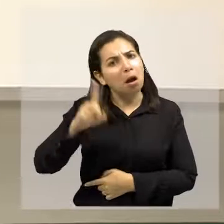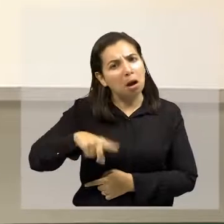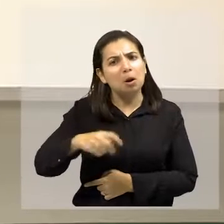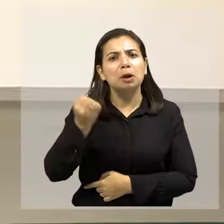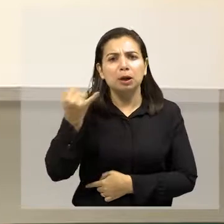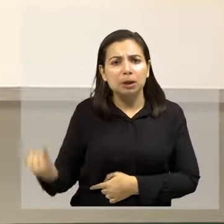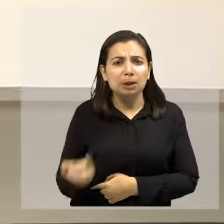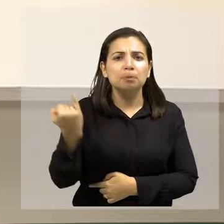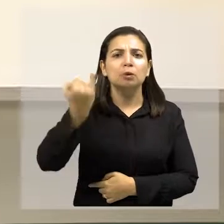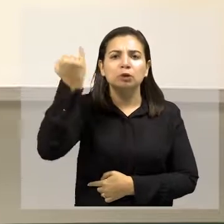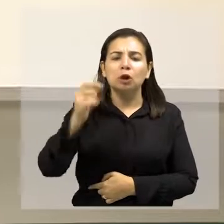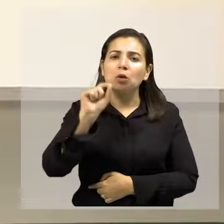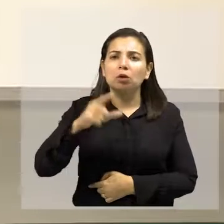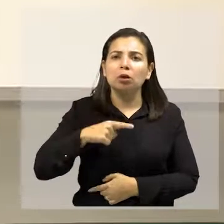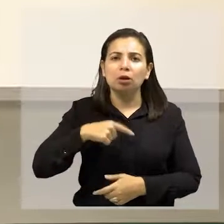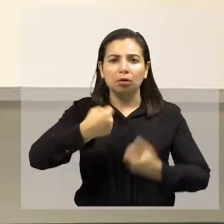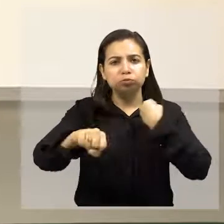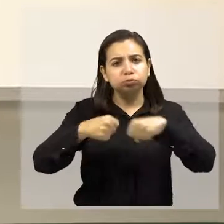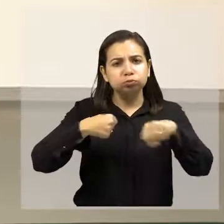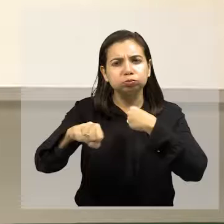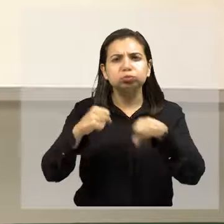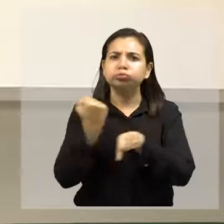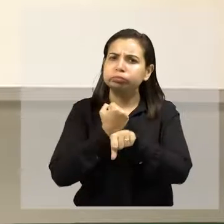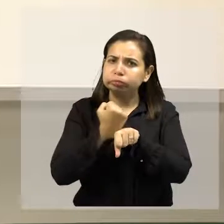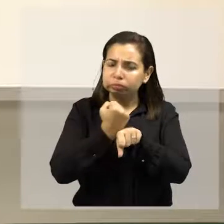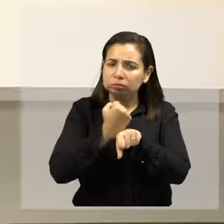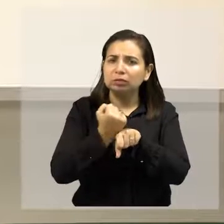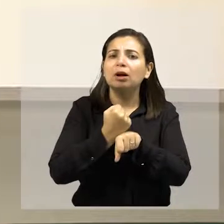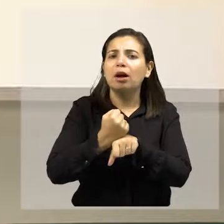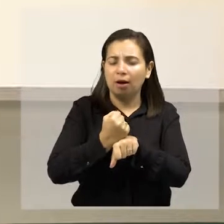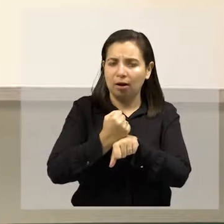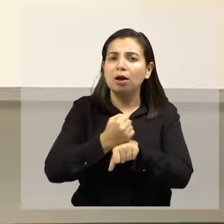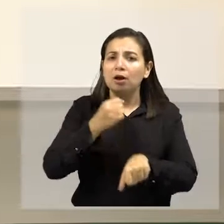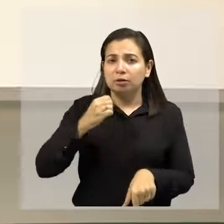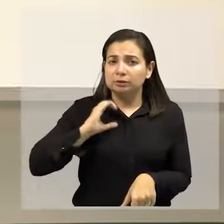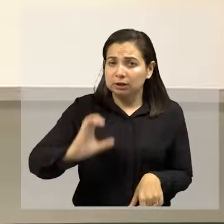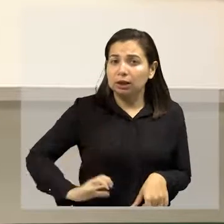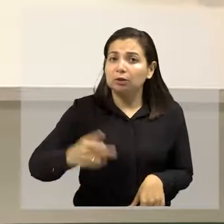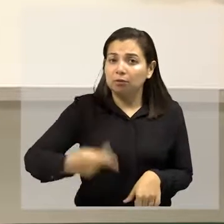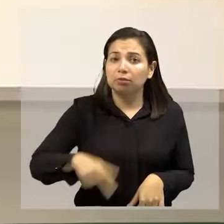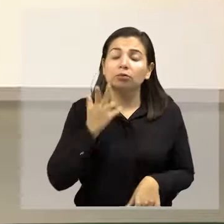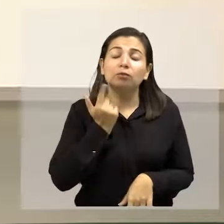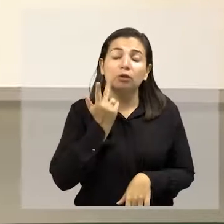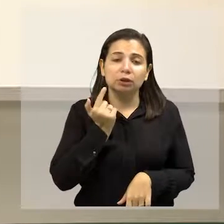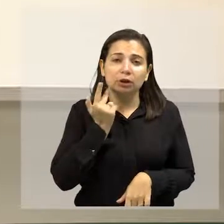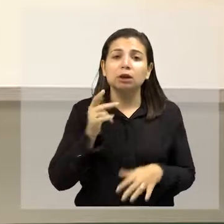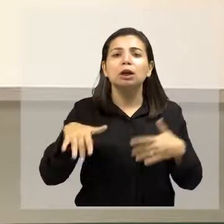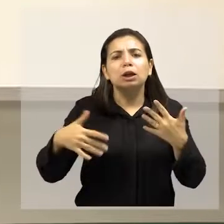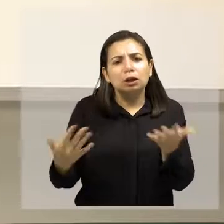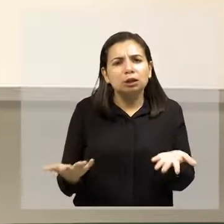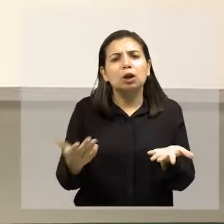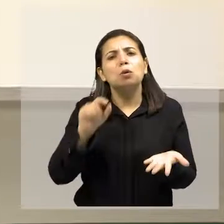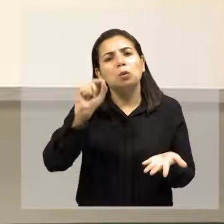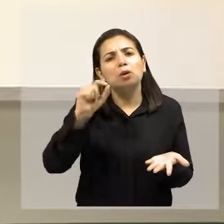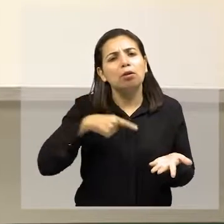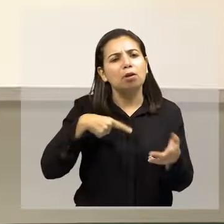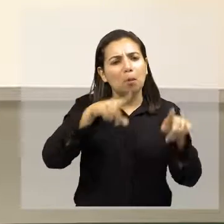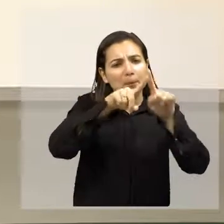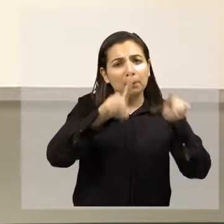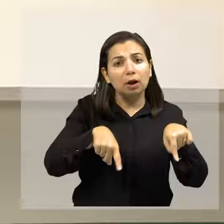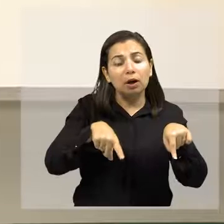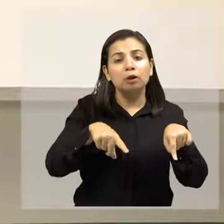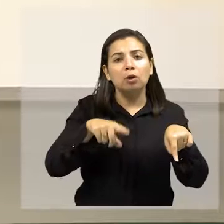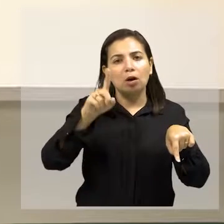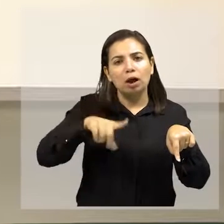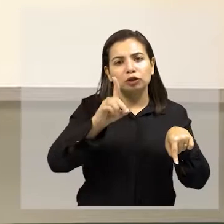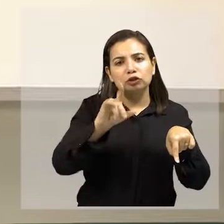sendo debatidas há muito tempo, pelos cidadãos, pela sociedade fortalezense. Inicialmente, com relação ao plano